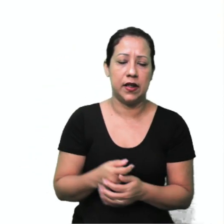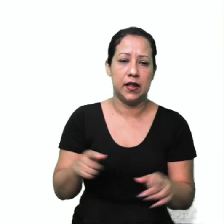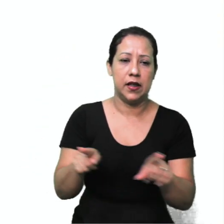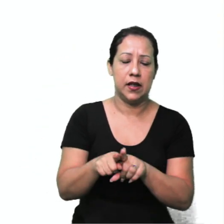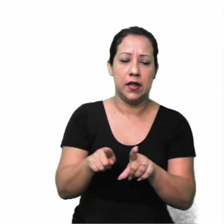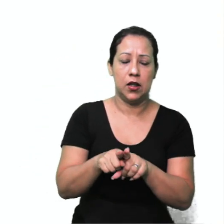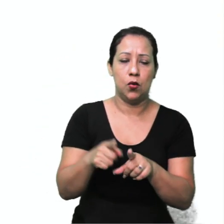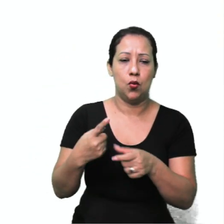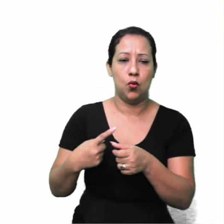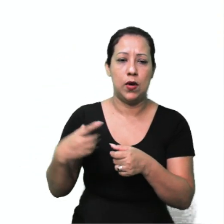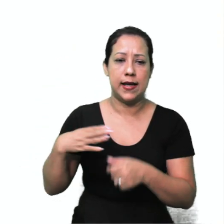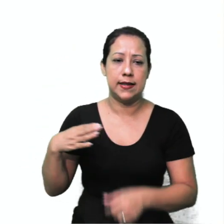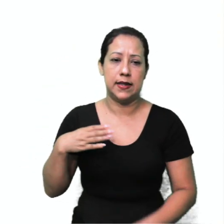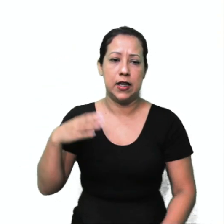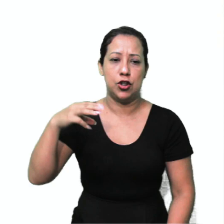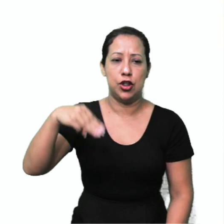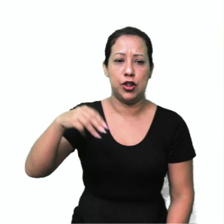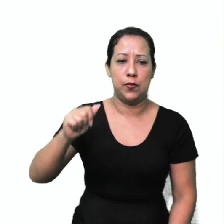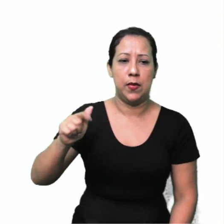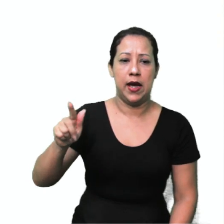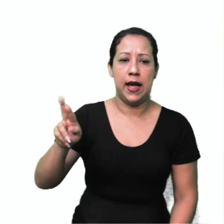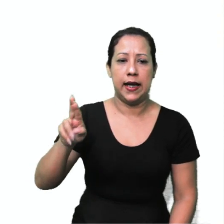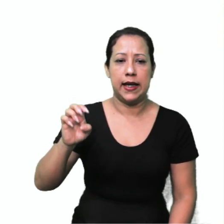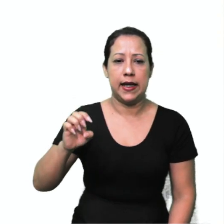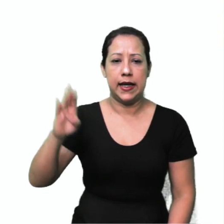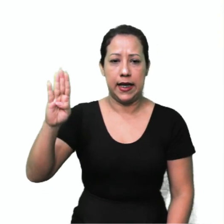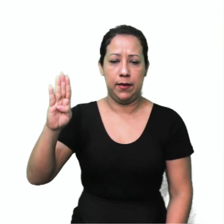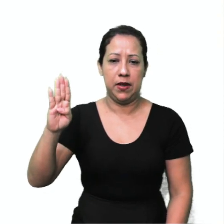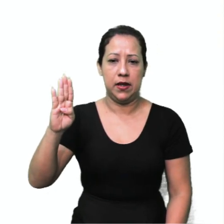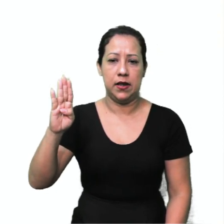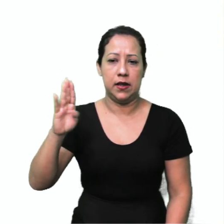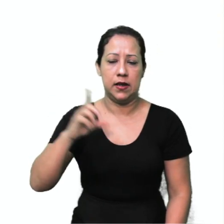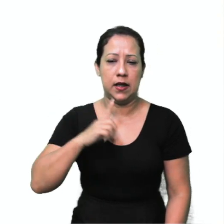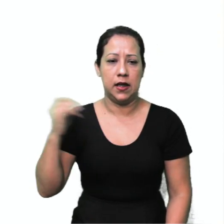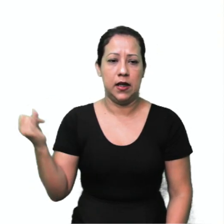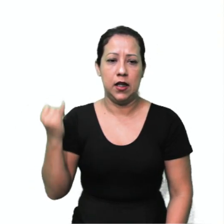mapa. Fica comigo aqui no mapa, tá?